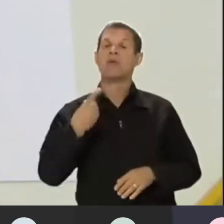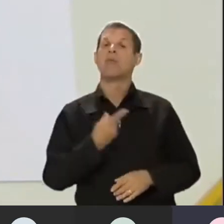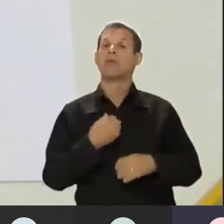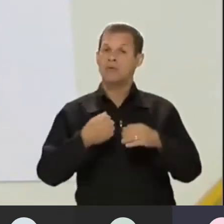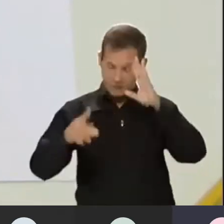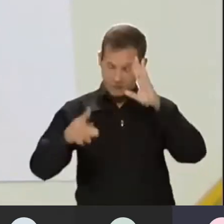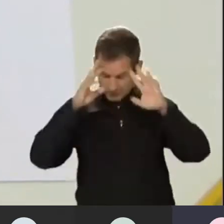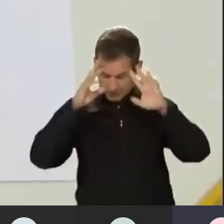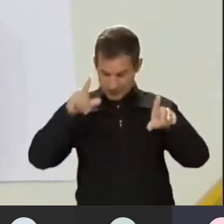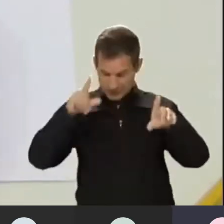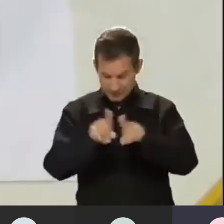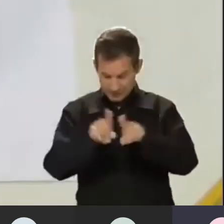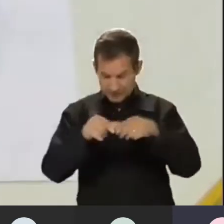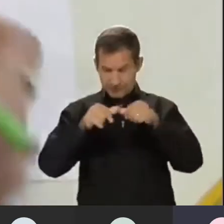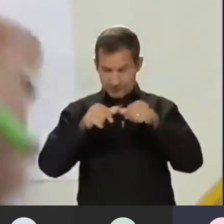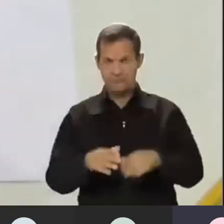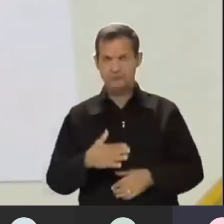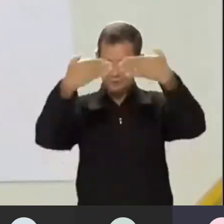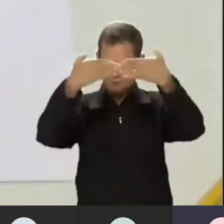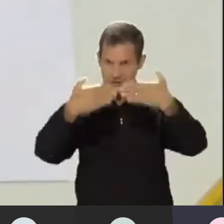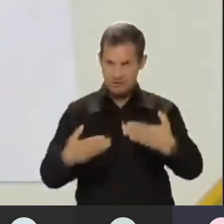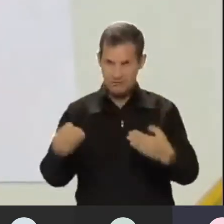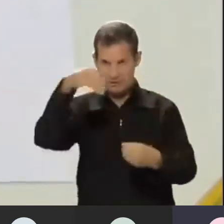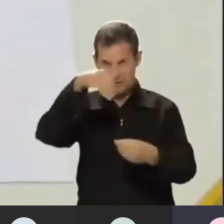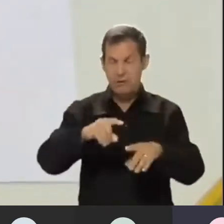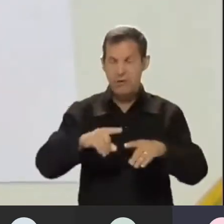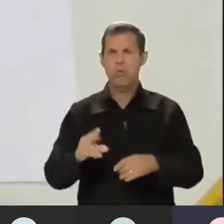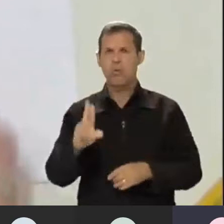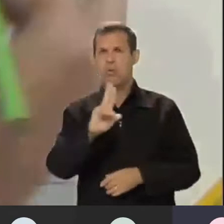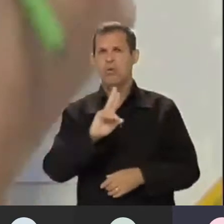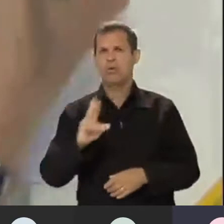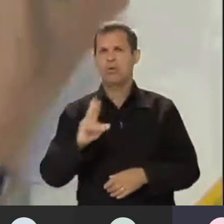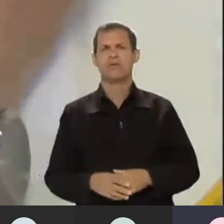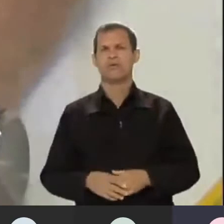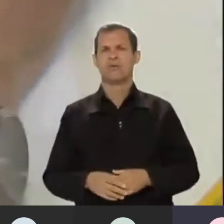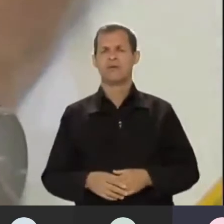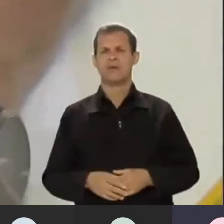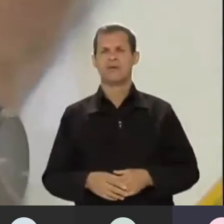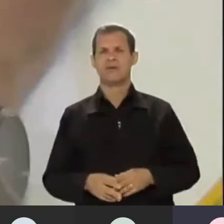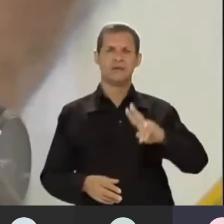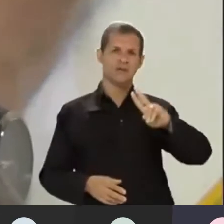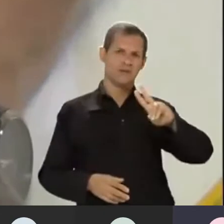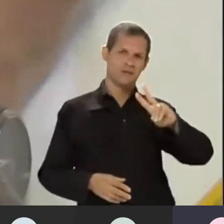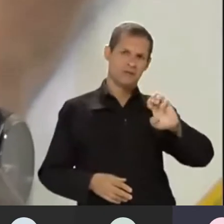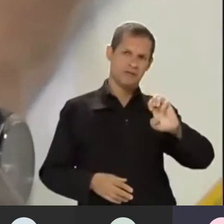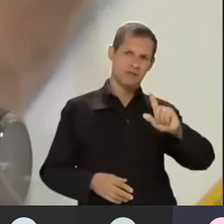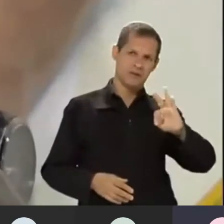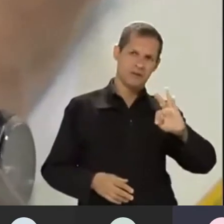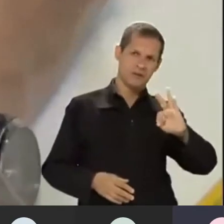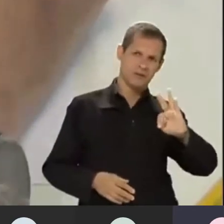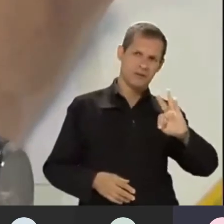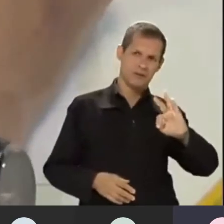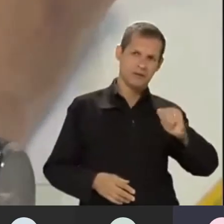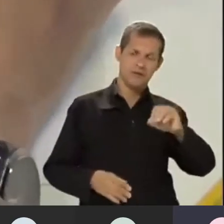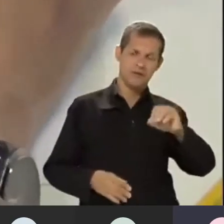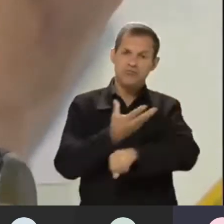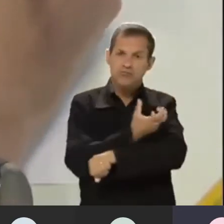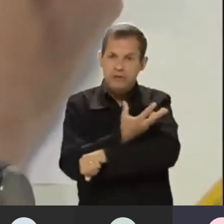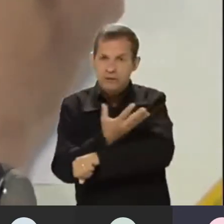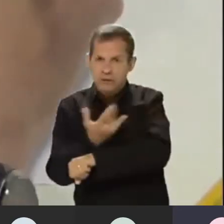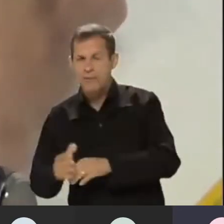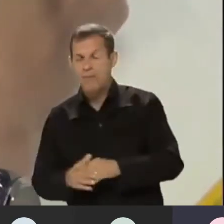pensar nessas minhas paredes mais internas o uso de vegetação. Então, eu posso colocar,